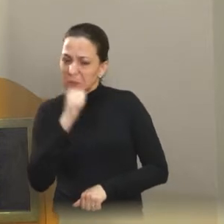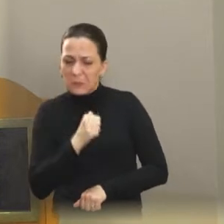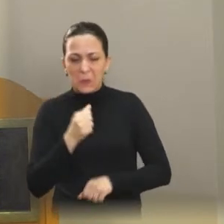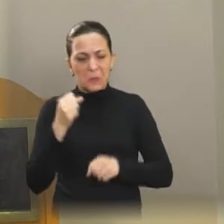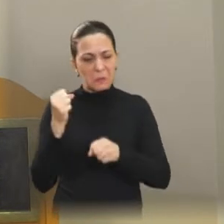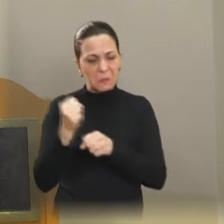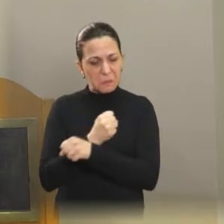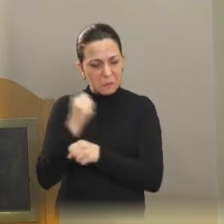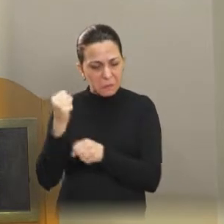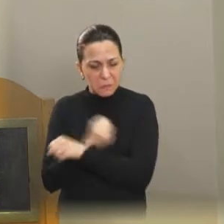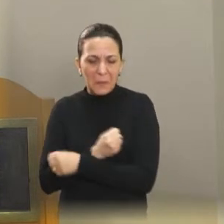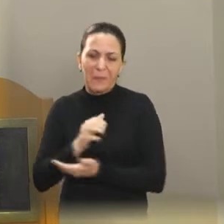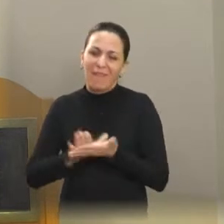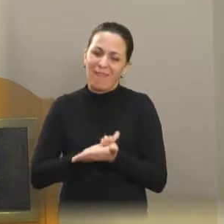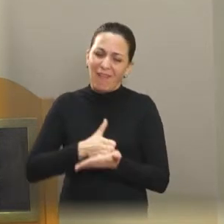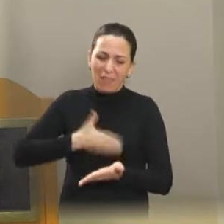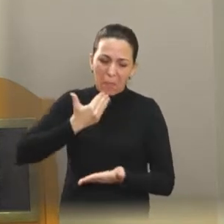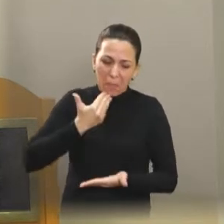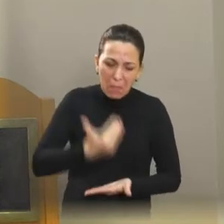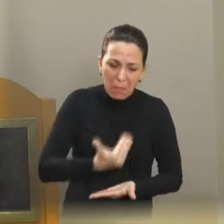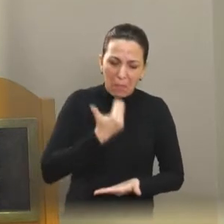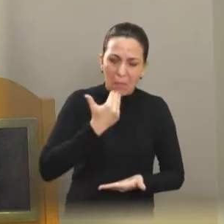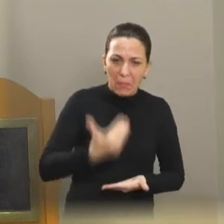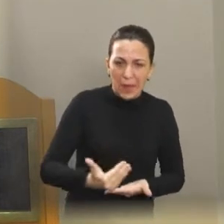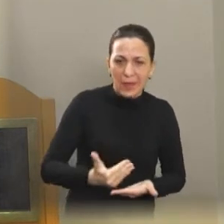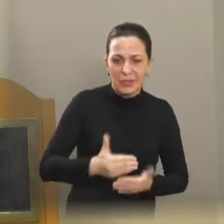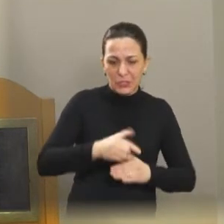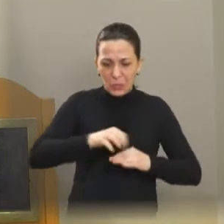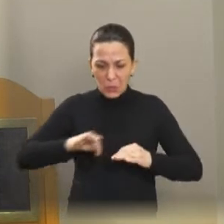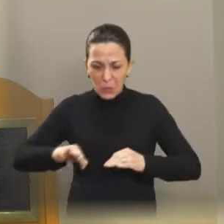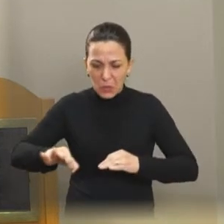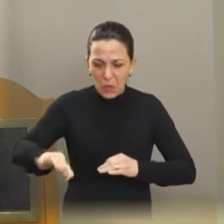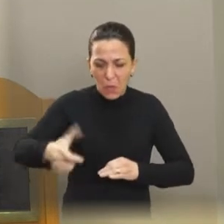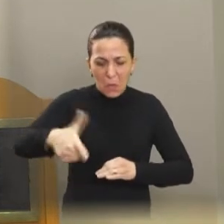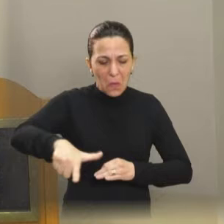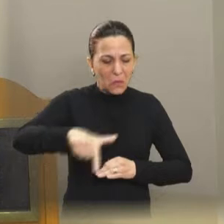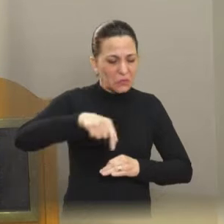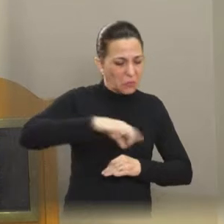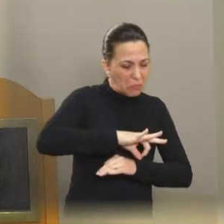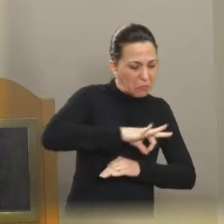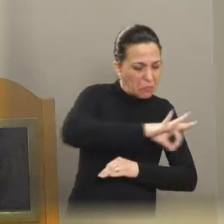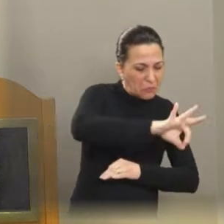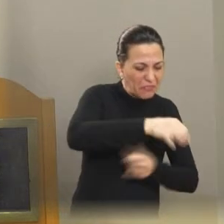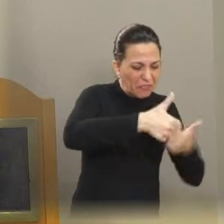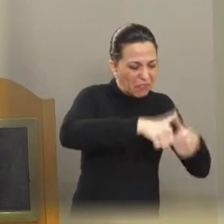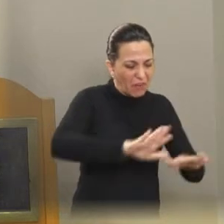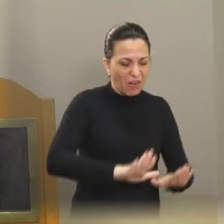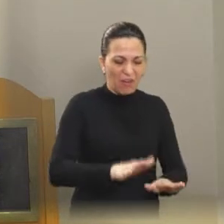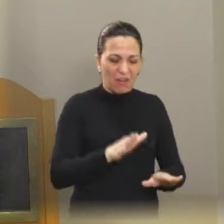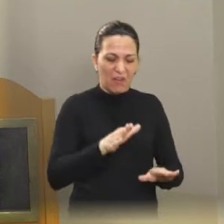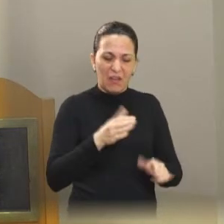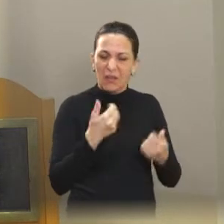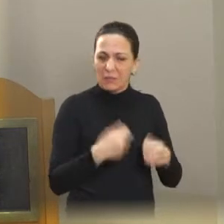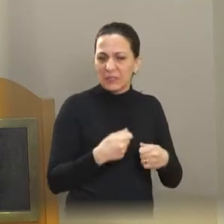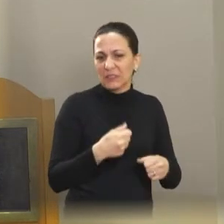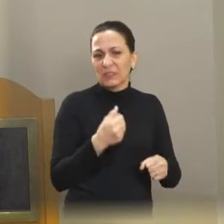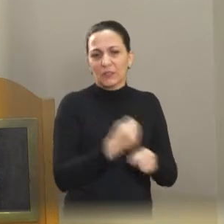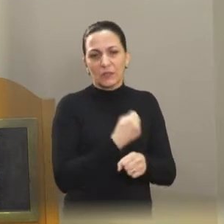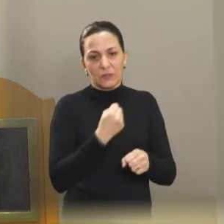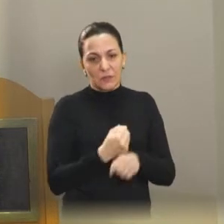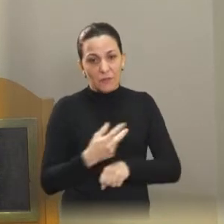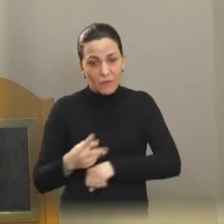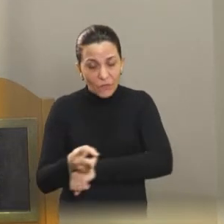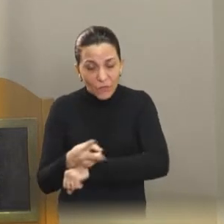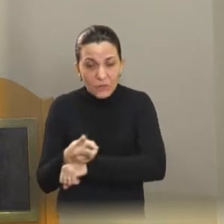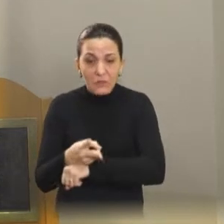no arruma eles vêm cobra novamente arruma o outro quarteirão arruma aquele então é uma coisa constante os fiscais aí